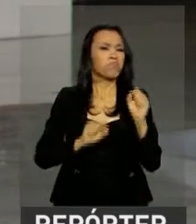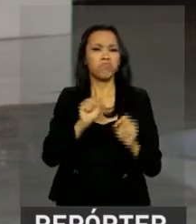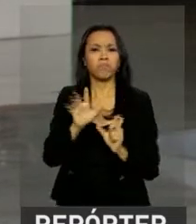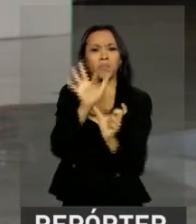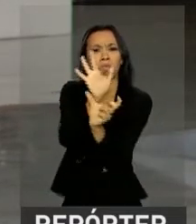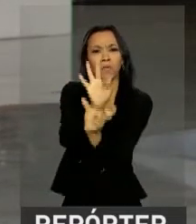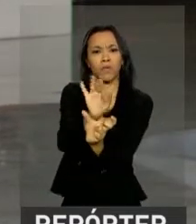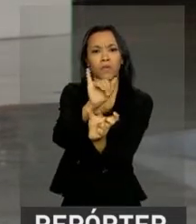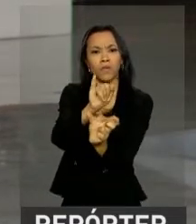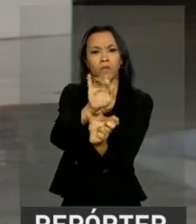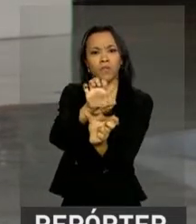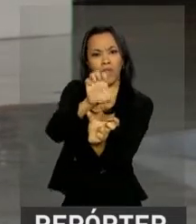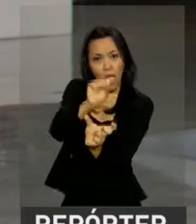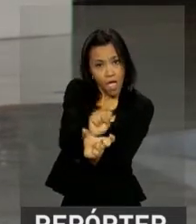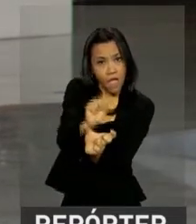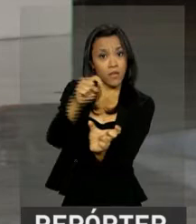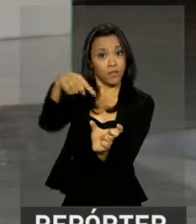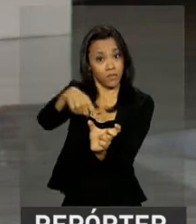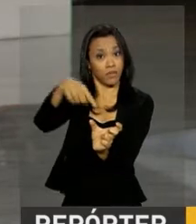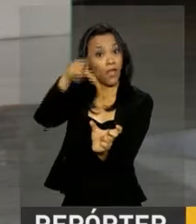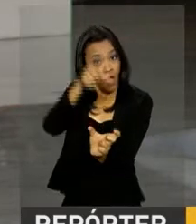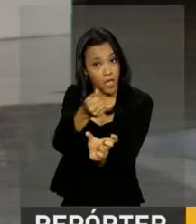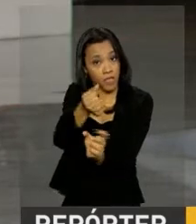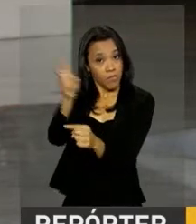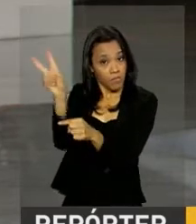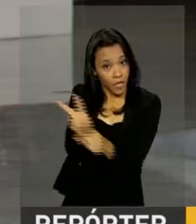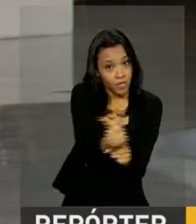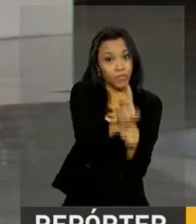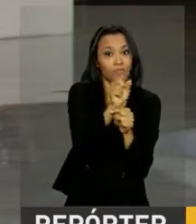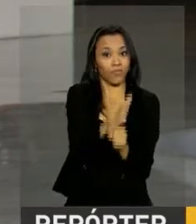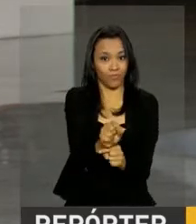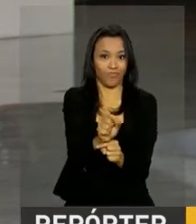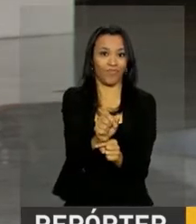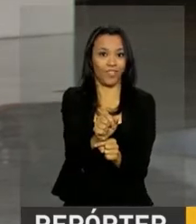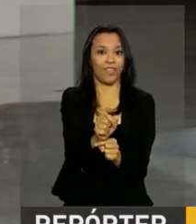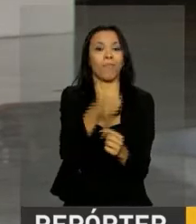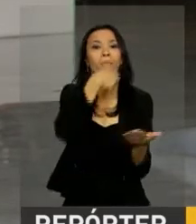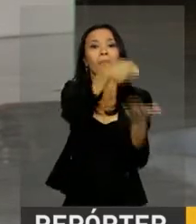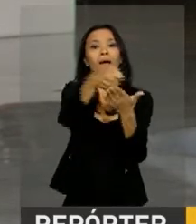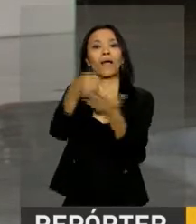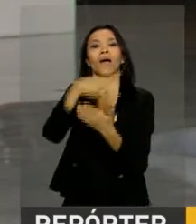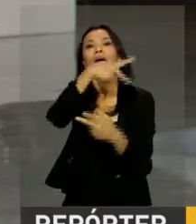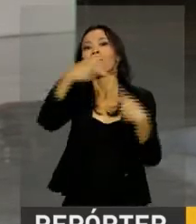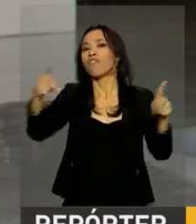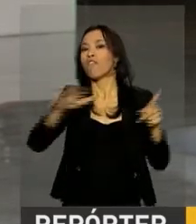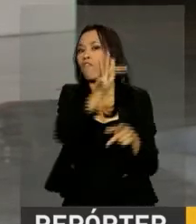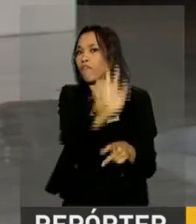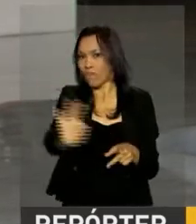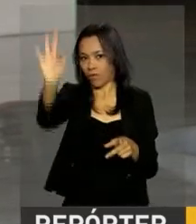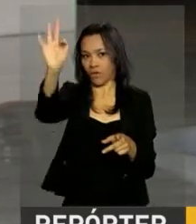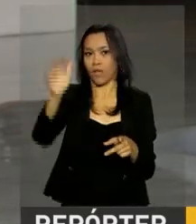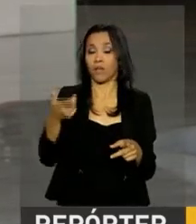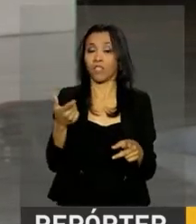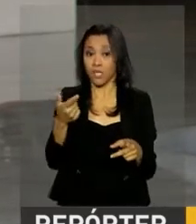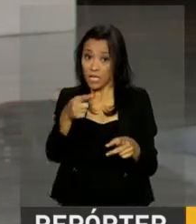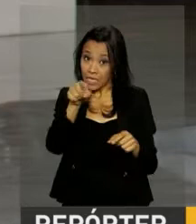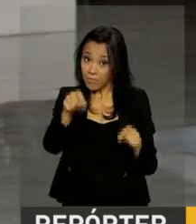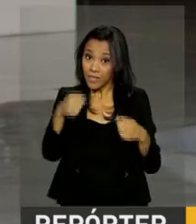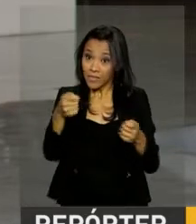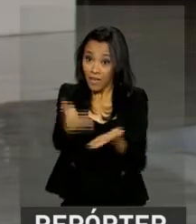financiamento estudantil o fies a idéia é que os estudantes iniciem a validação dos aditamentos